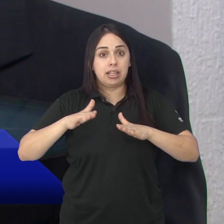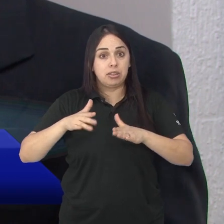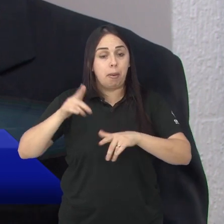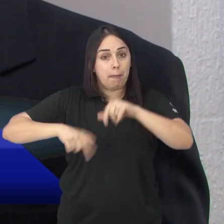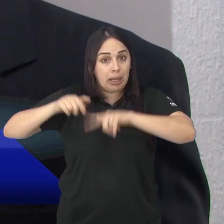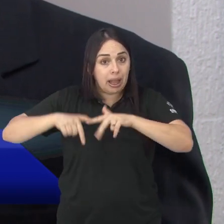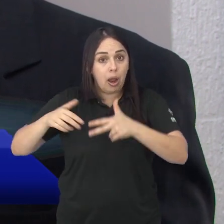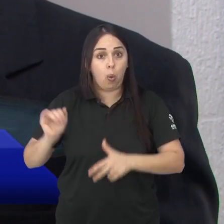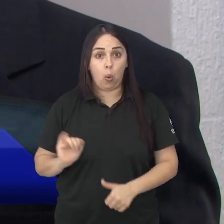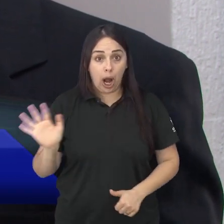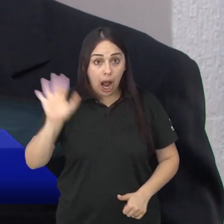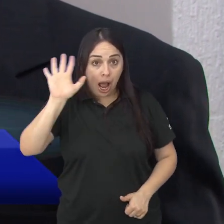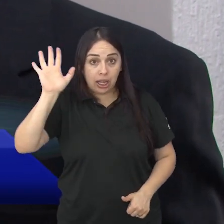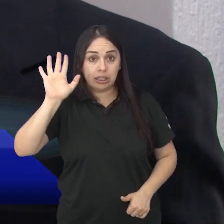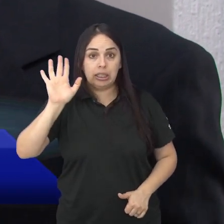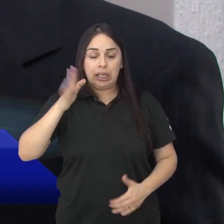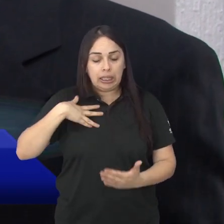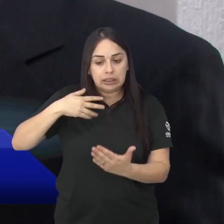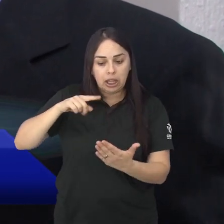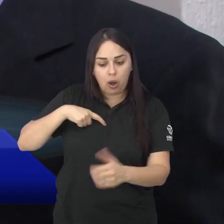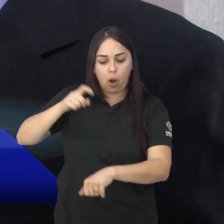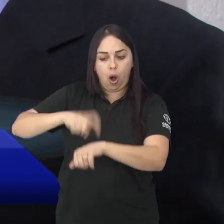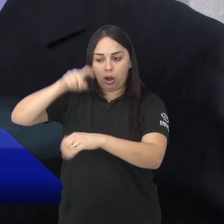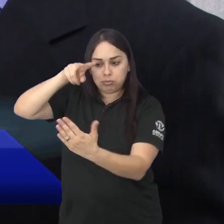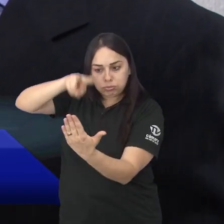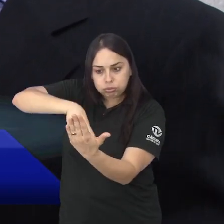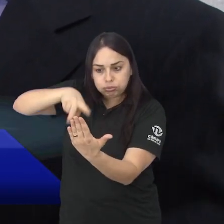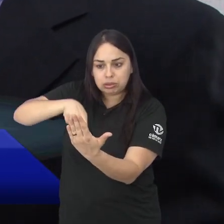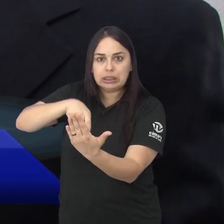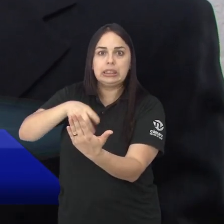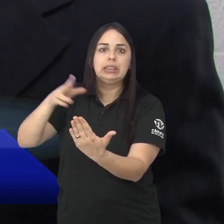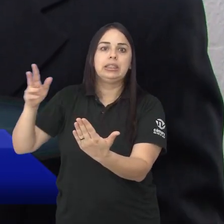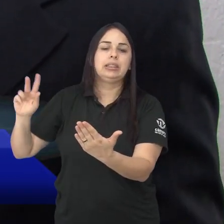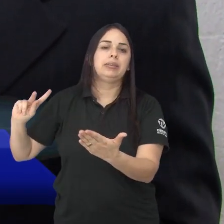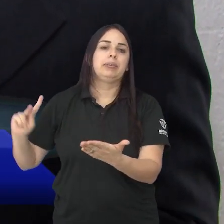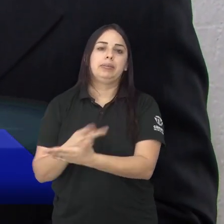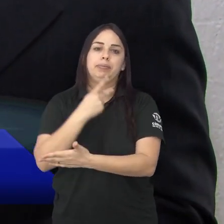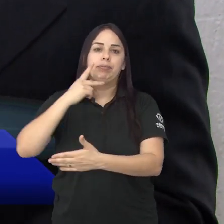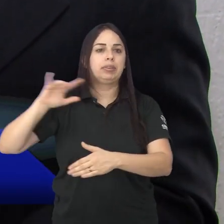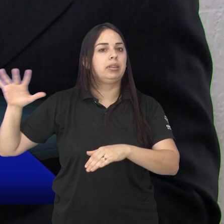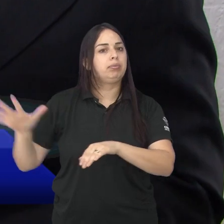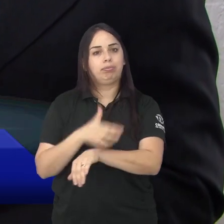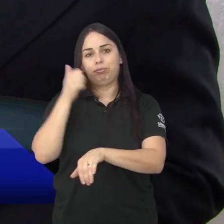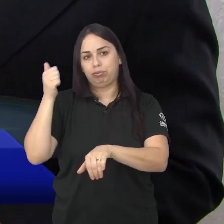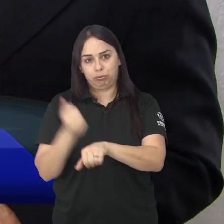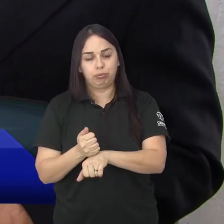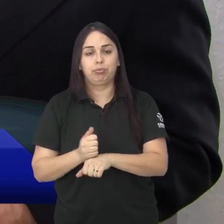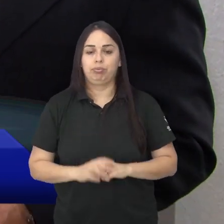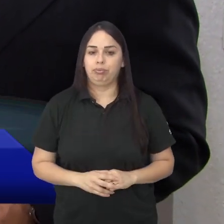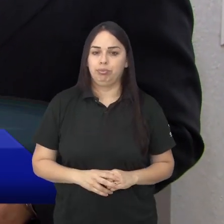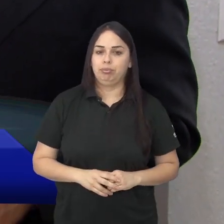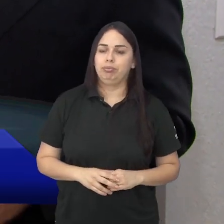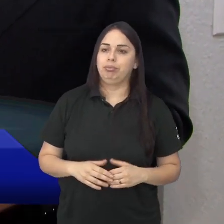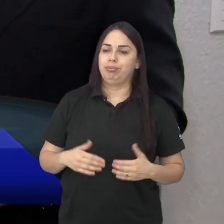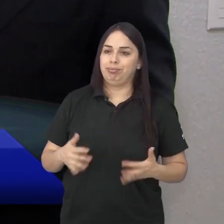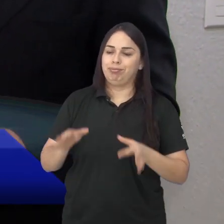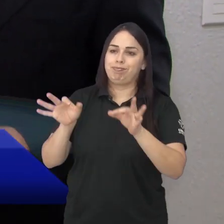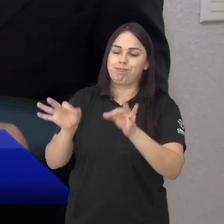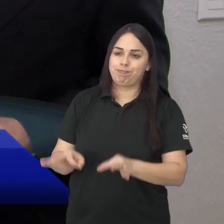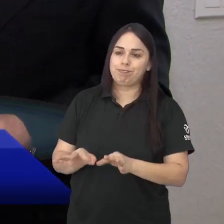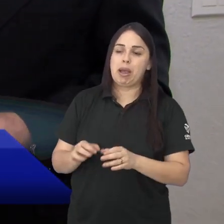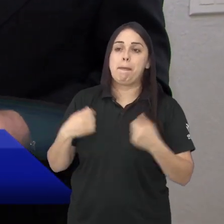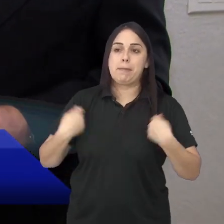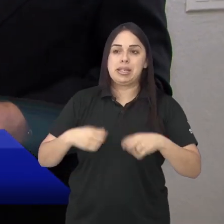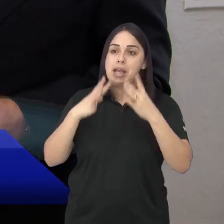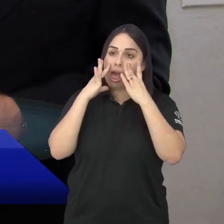quando vê, ele não recebeu valor nenhum ou muito pouco, muito aquém do que o valor daquele item que ele transferiu. Tá certo. Realmente